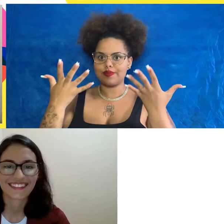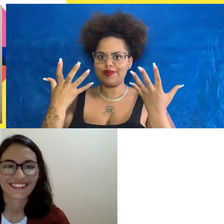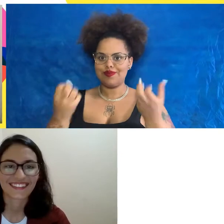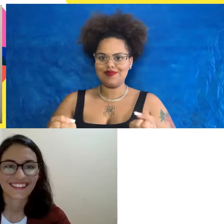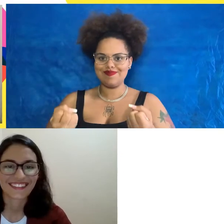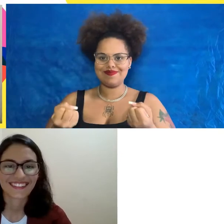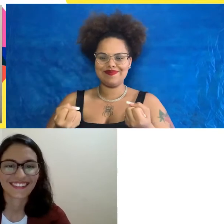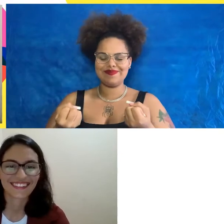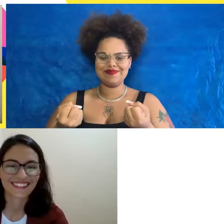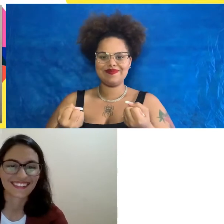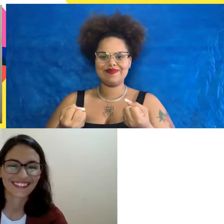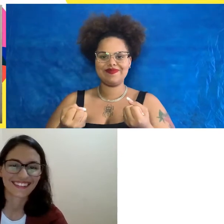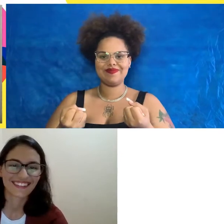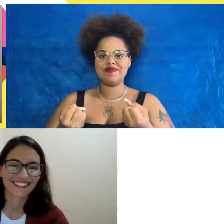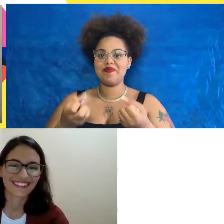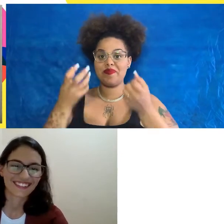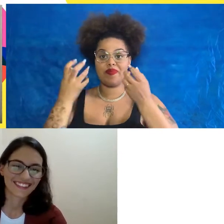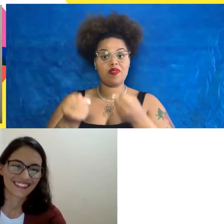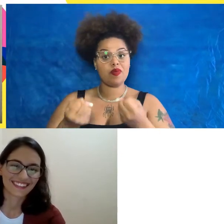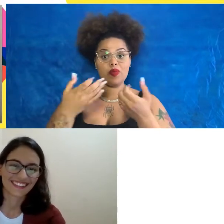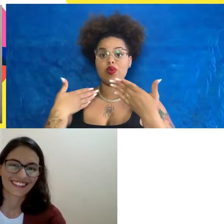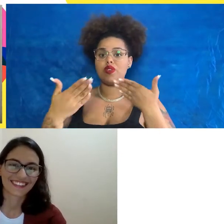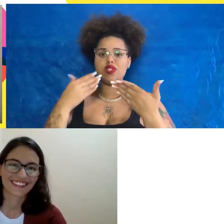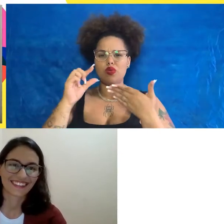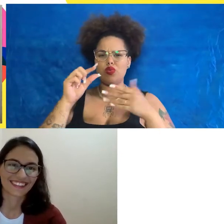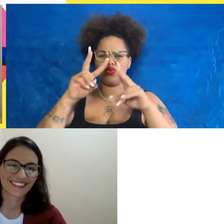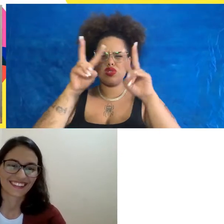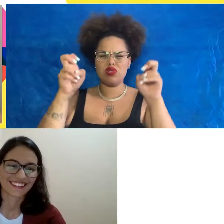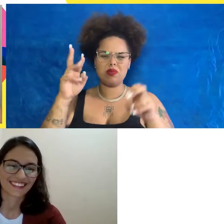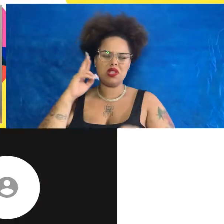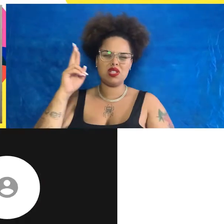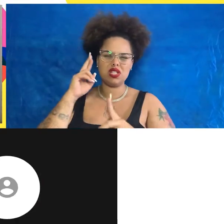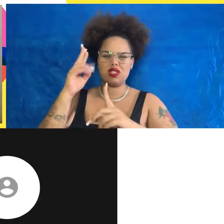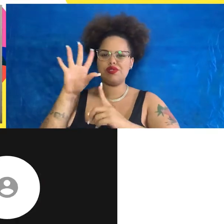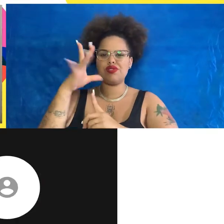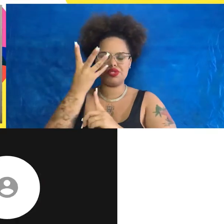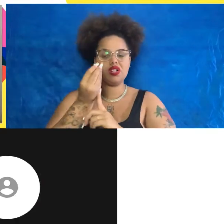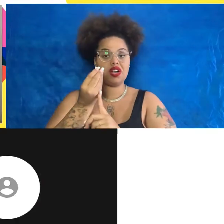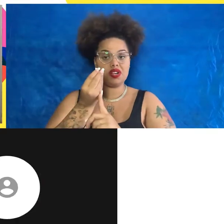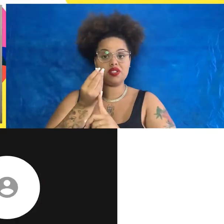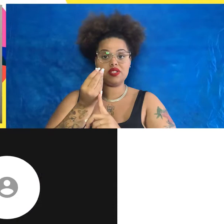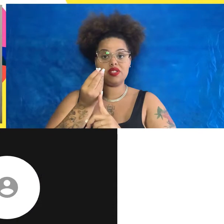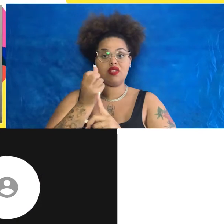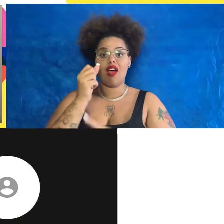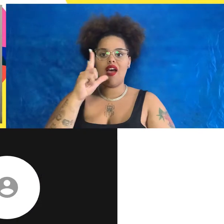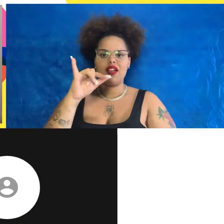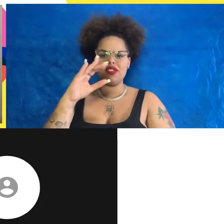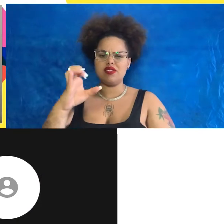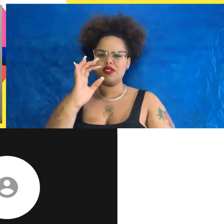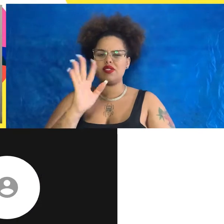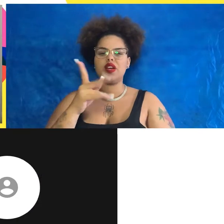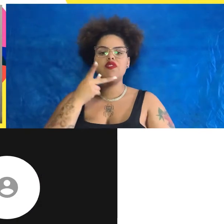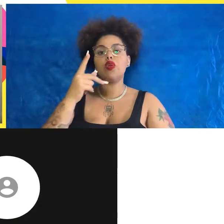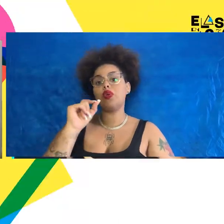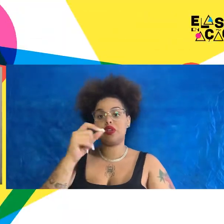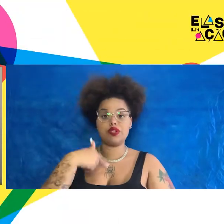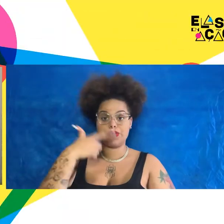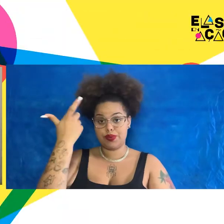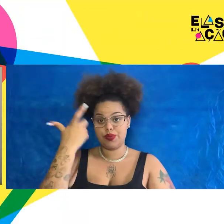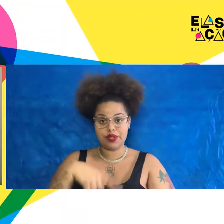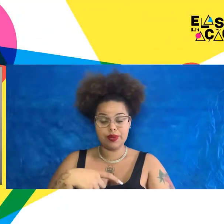né? Vamos conversar um pouquinho sobre direção de arte. A Alice já falou aí quem sou eu.